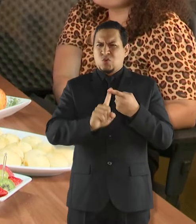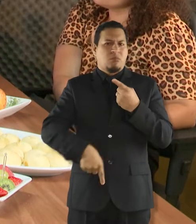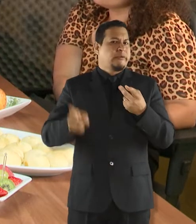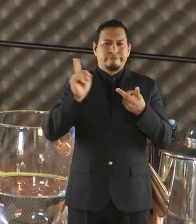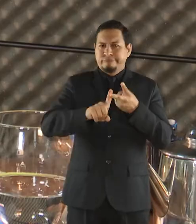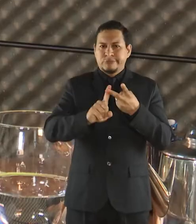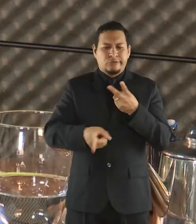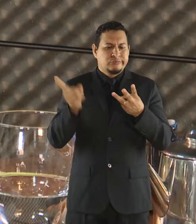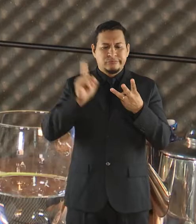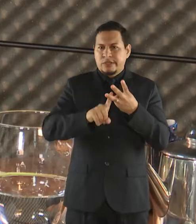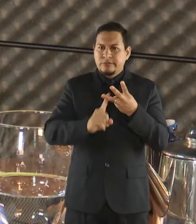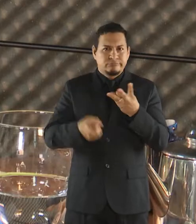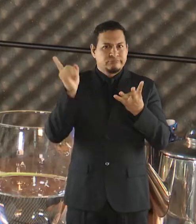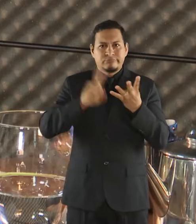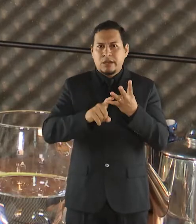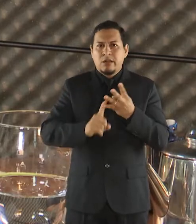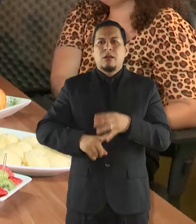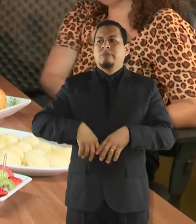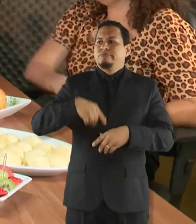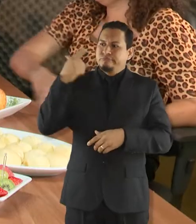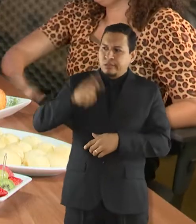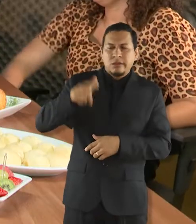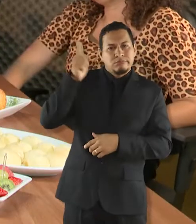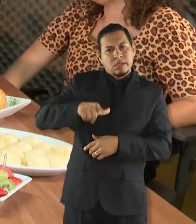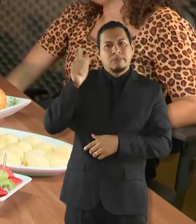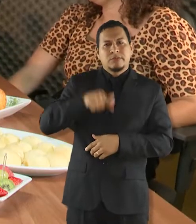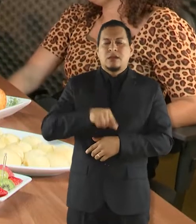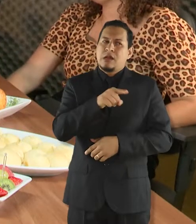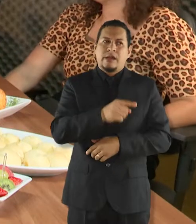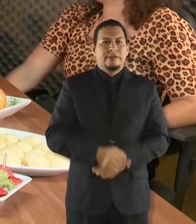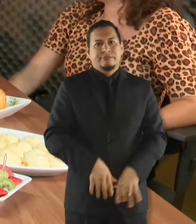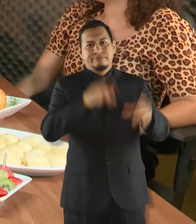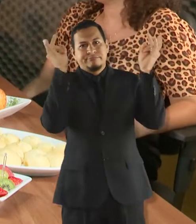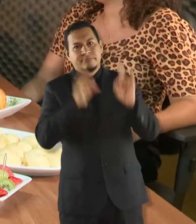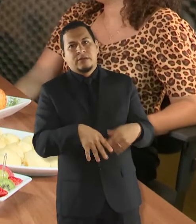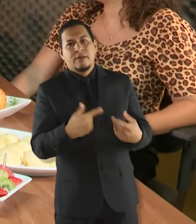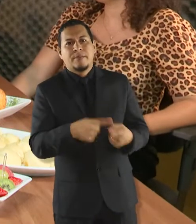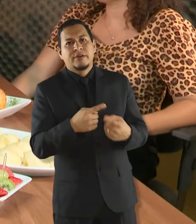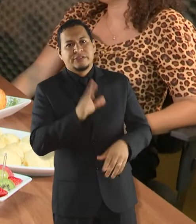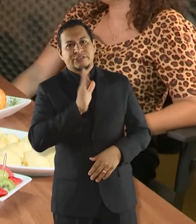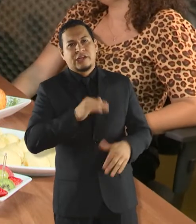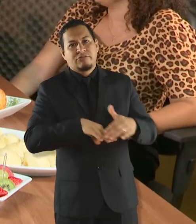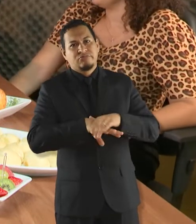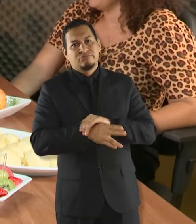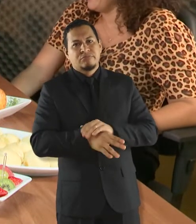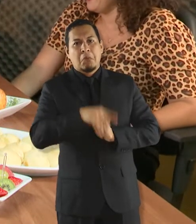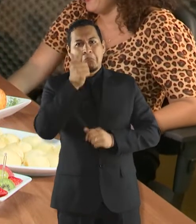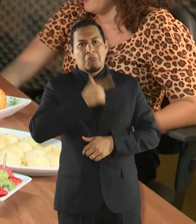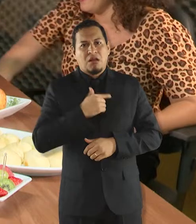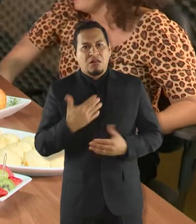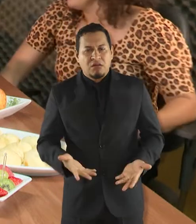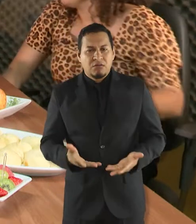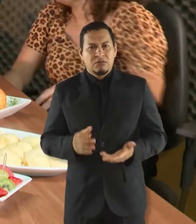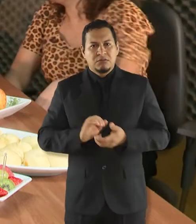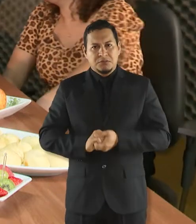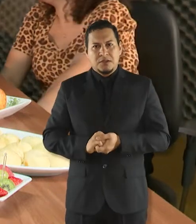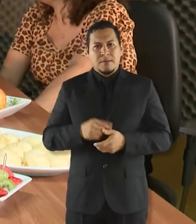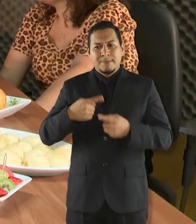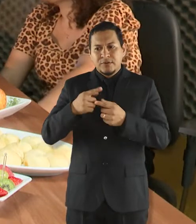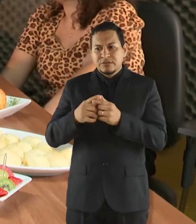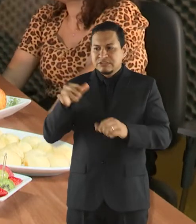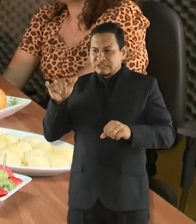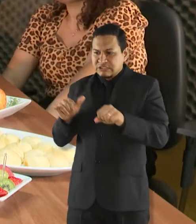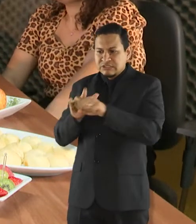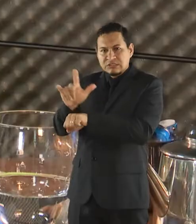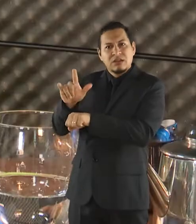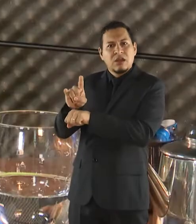trai 2, 3... Ah, não tem jeito. Não. Entendeu? Reiterada, já tá acostumado, né? É o normal. Né? Então, eu acho que quem trai uma vez